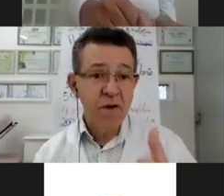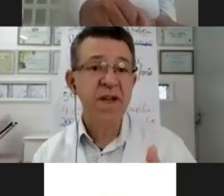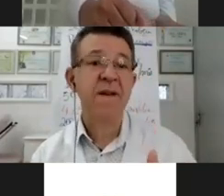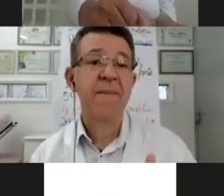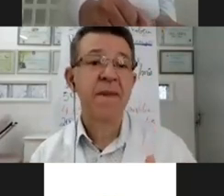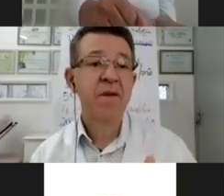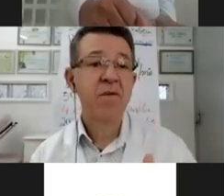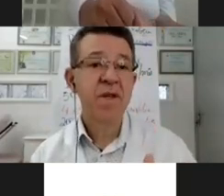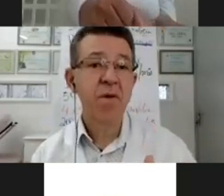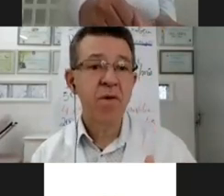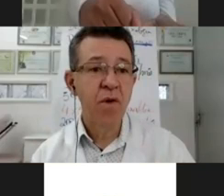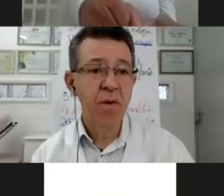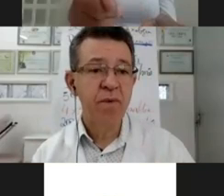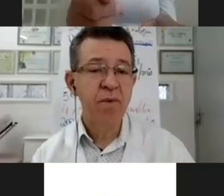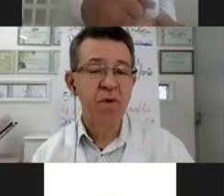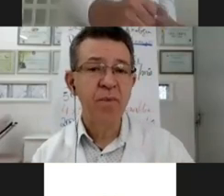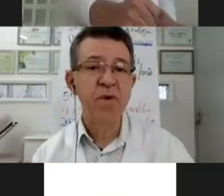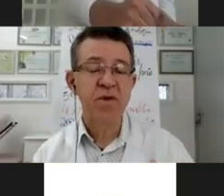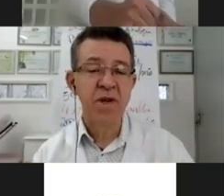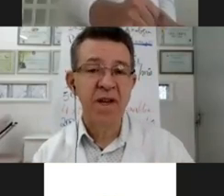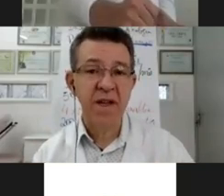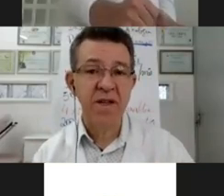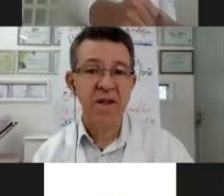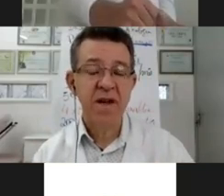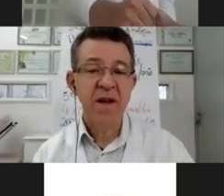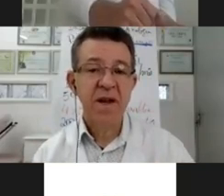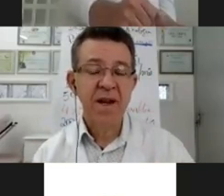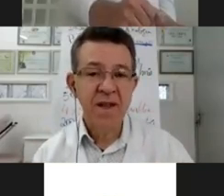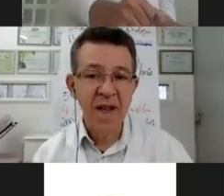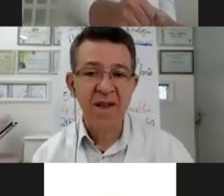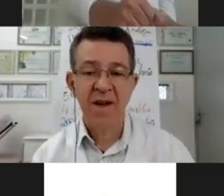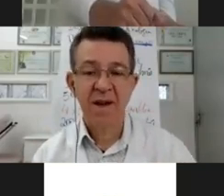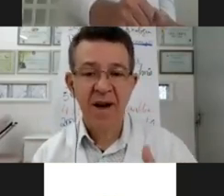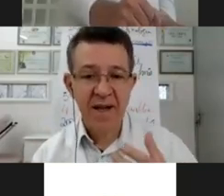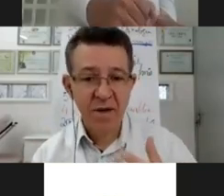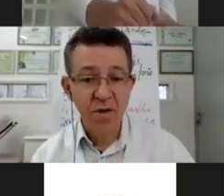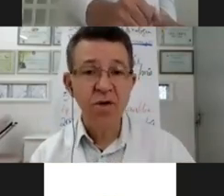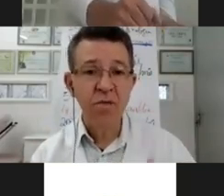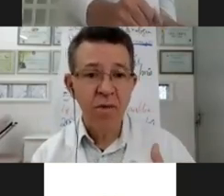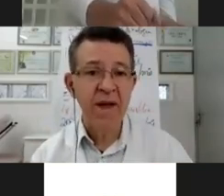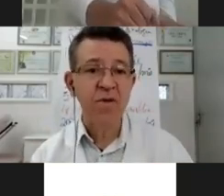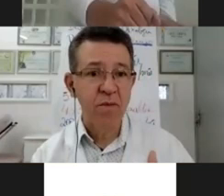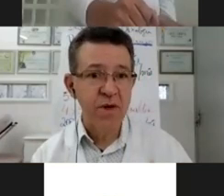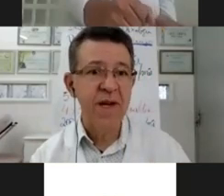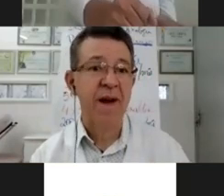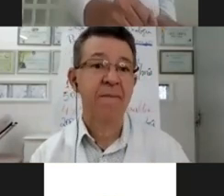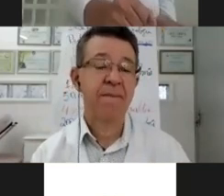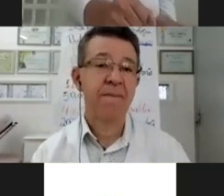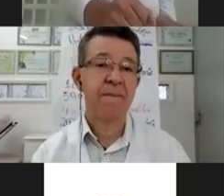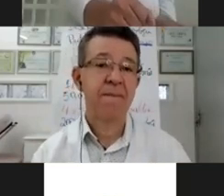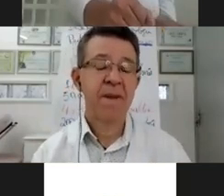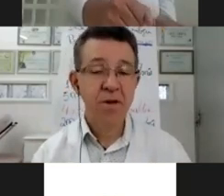com você. O seu corpo, o corpo do nosso cliente, ele tenta, a todo momento,